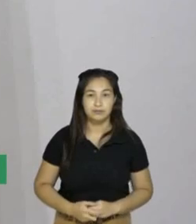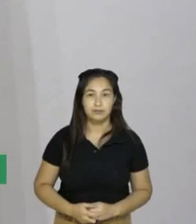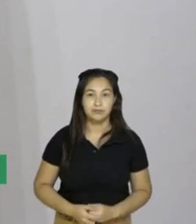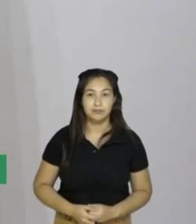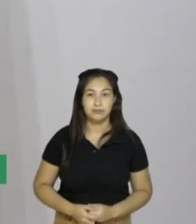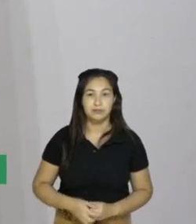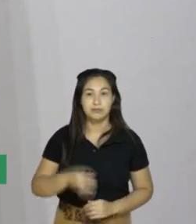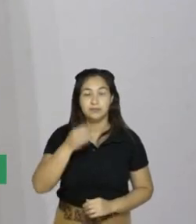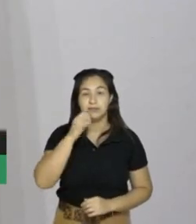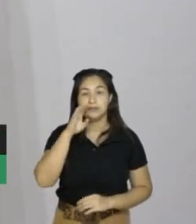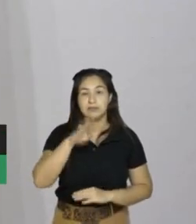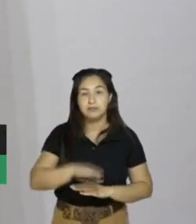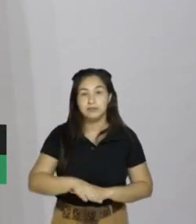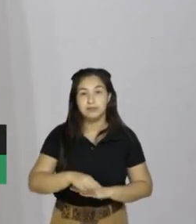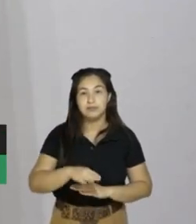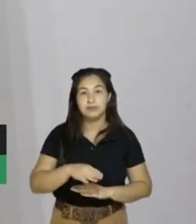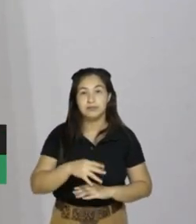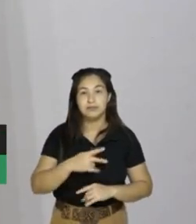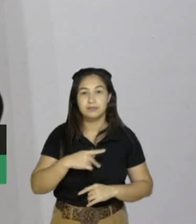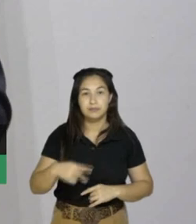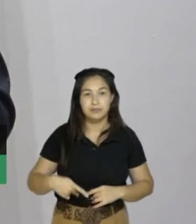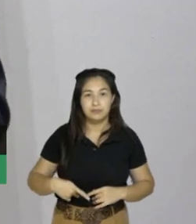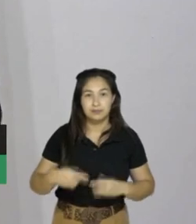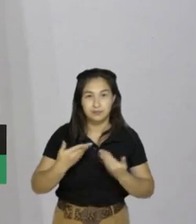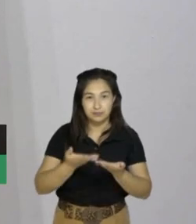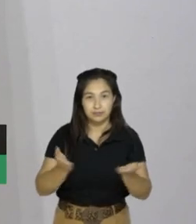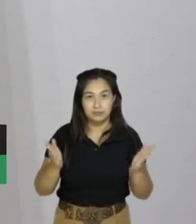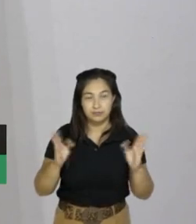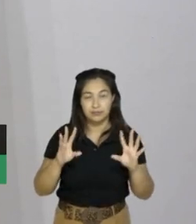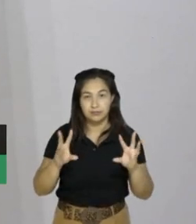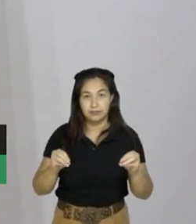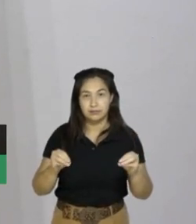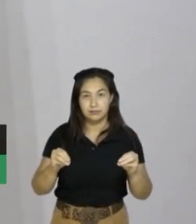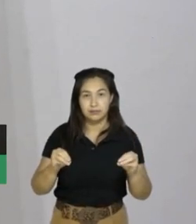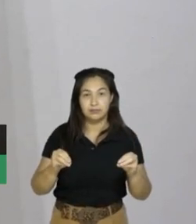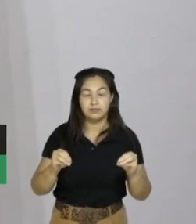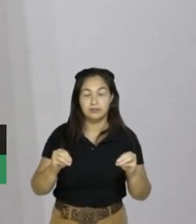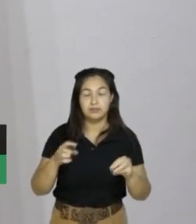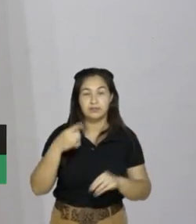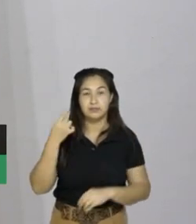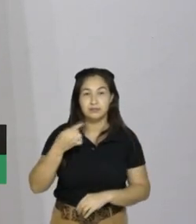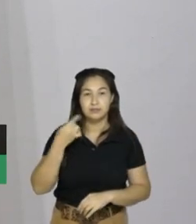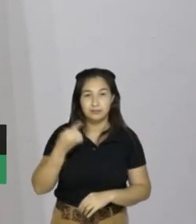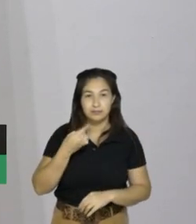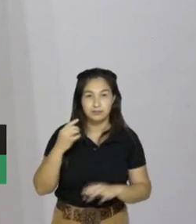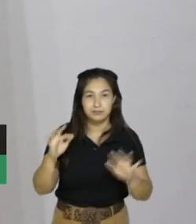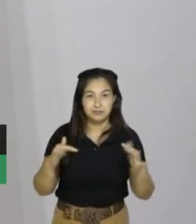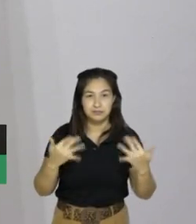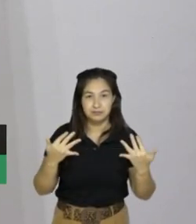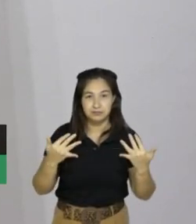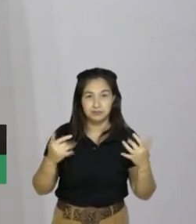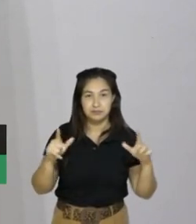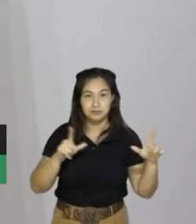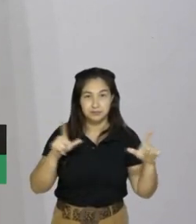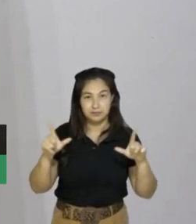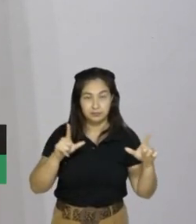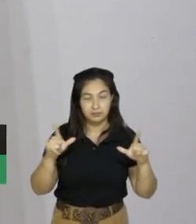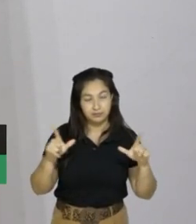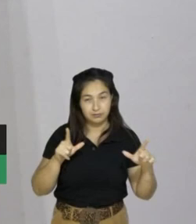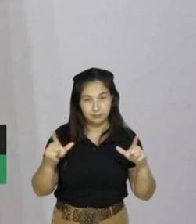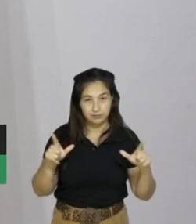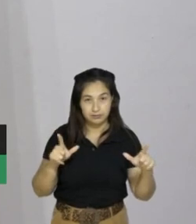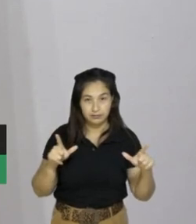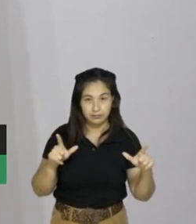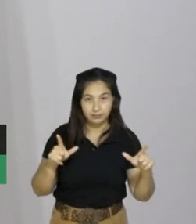Boa tarde senhor presidente senhoras e senhores deputados pessoal que nos acompanha